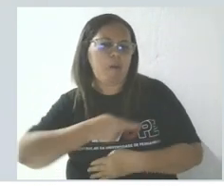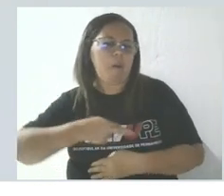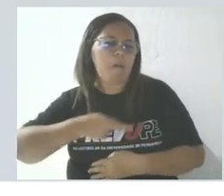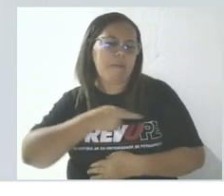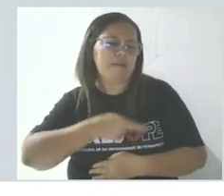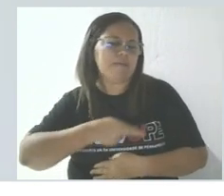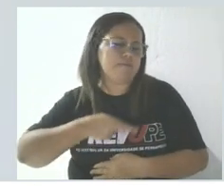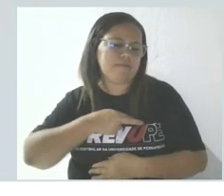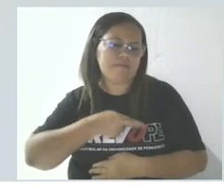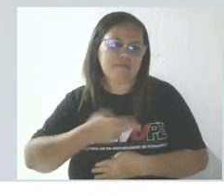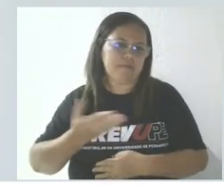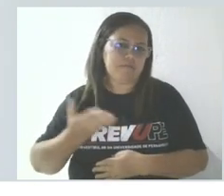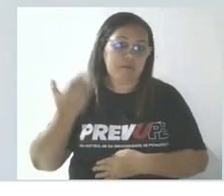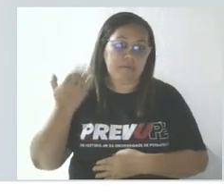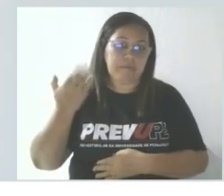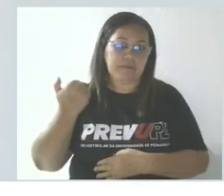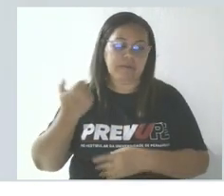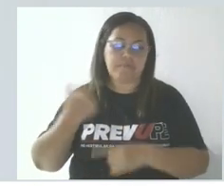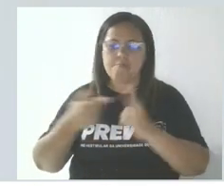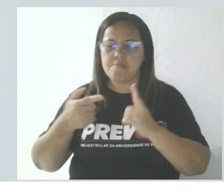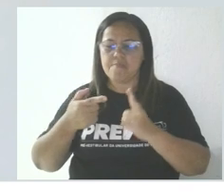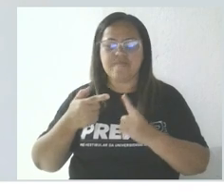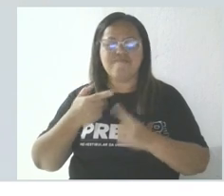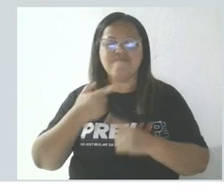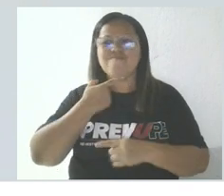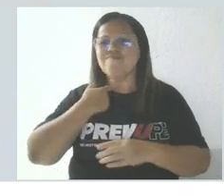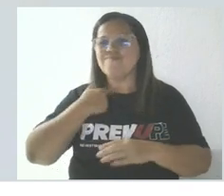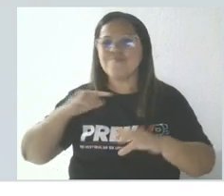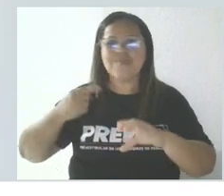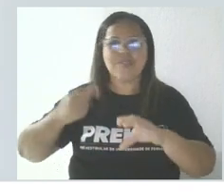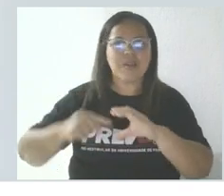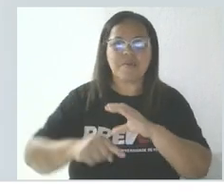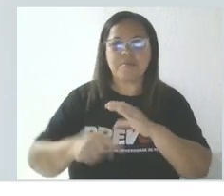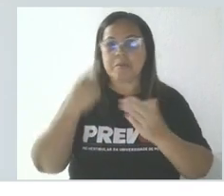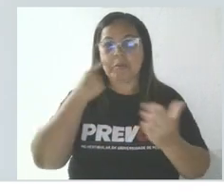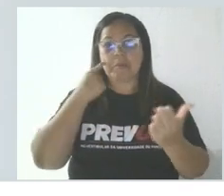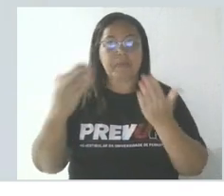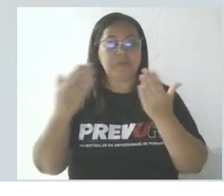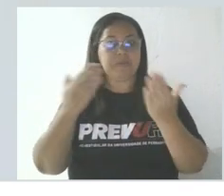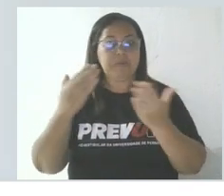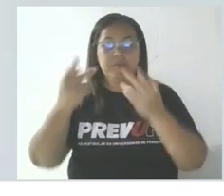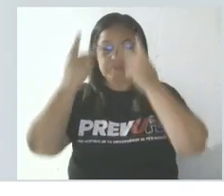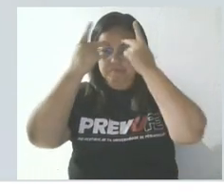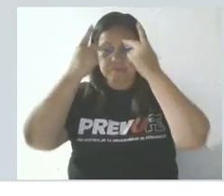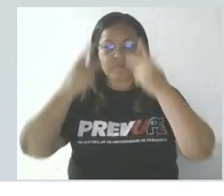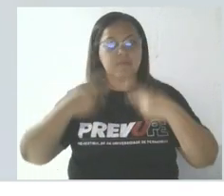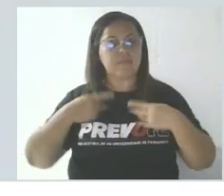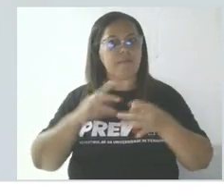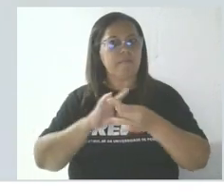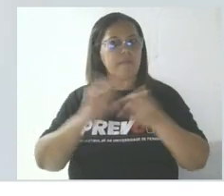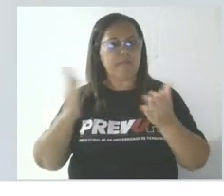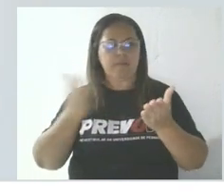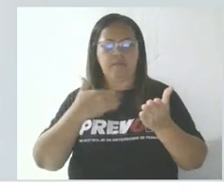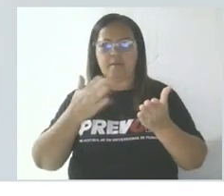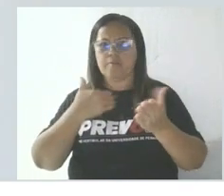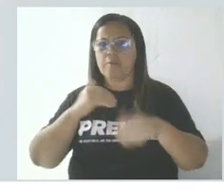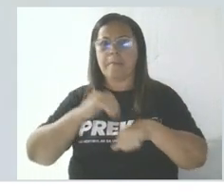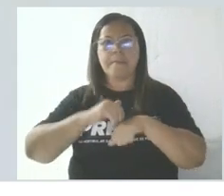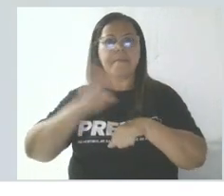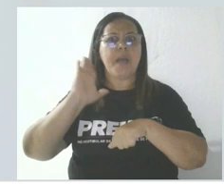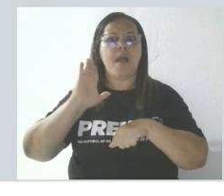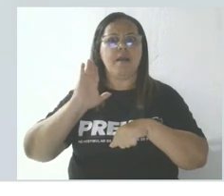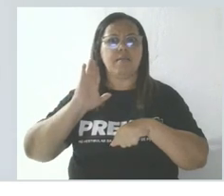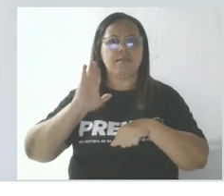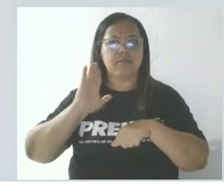literário da época só audaciosa incursão nas prof da psicologia humana permitiu que suas obras transcendem o tempo